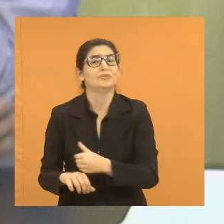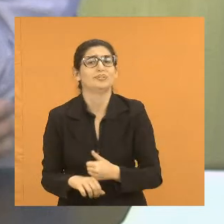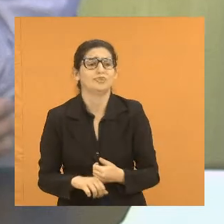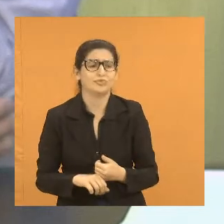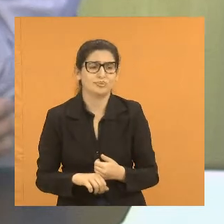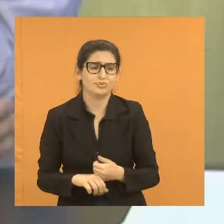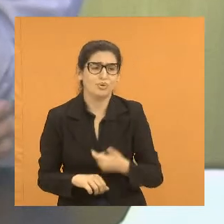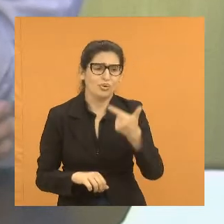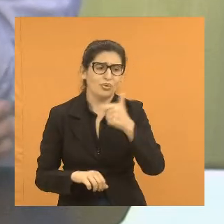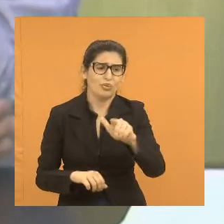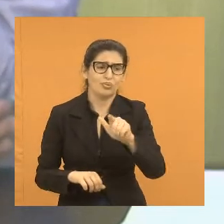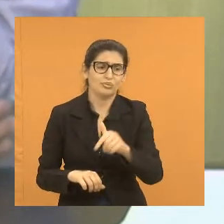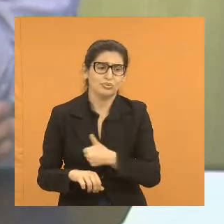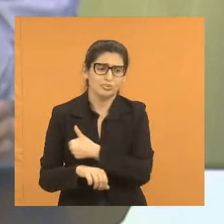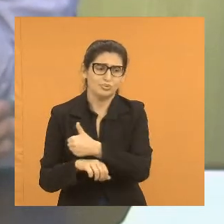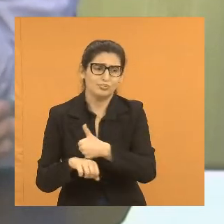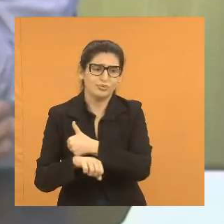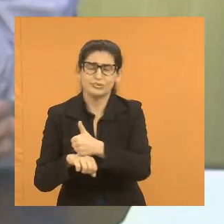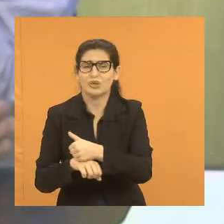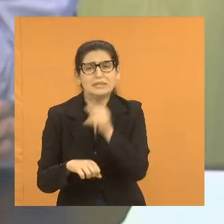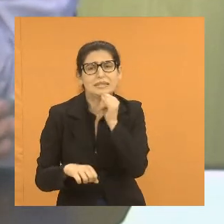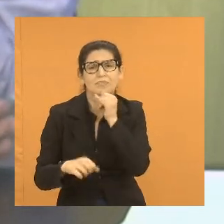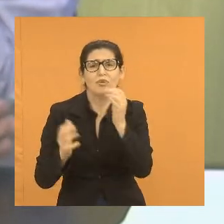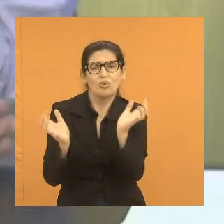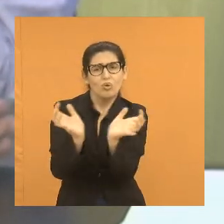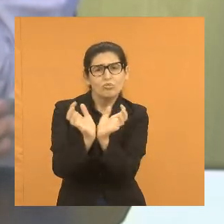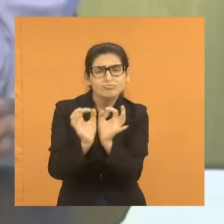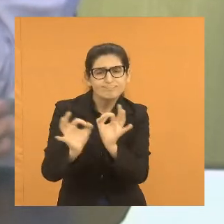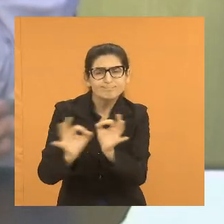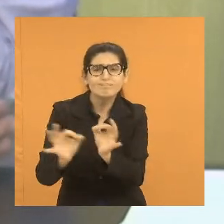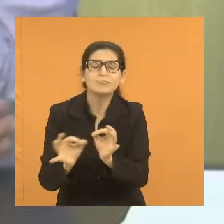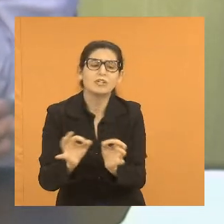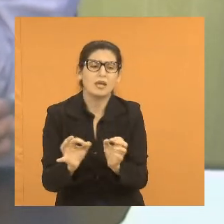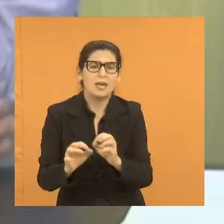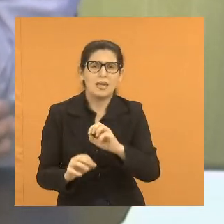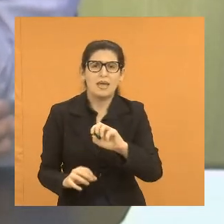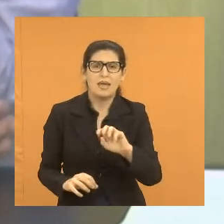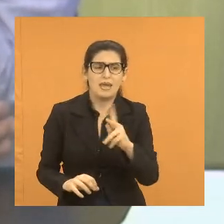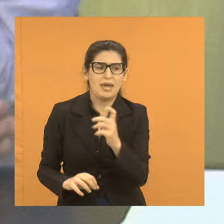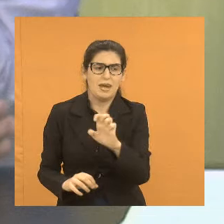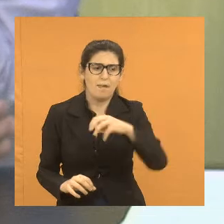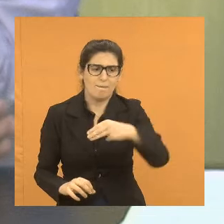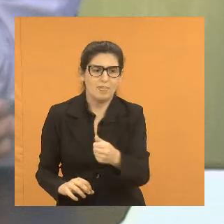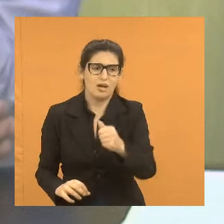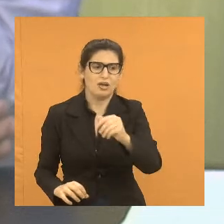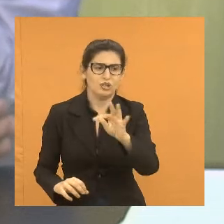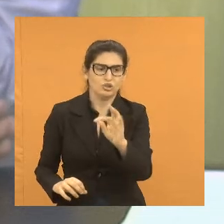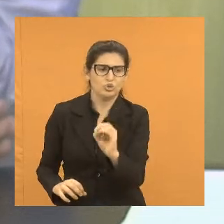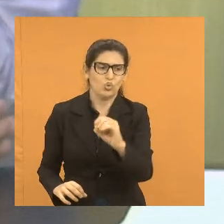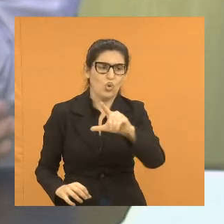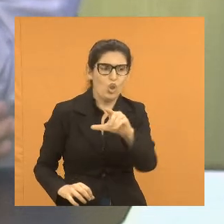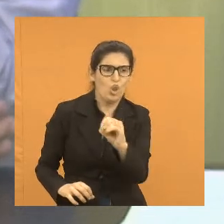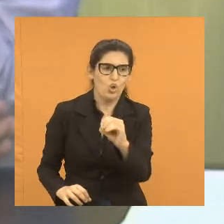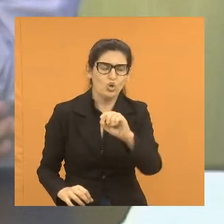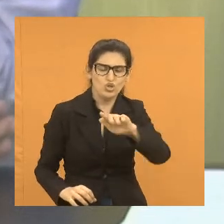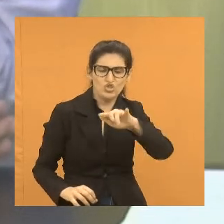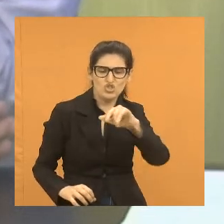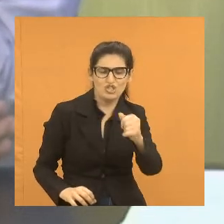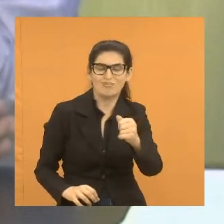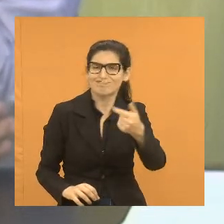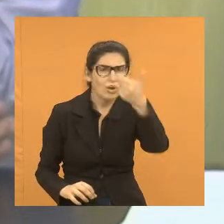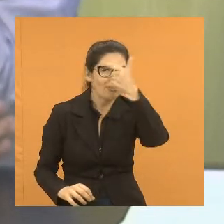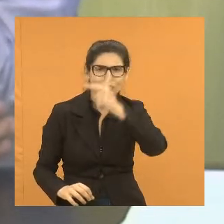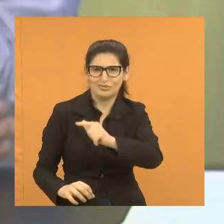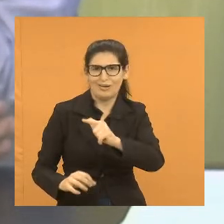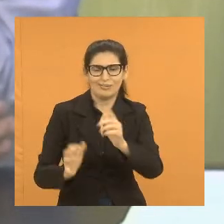mutirão. Por exemplo, você vai fazer um mutirão de hematologia, né? Você não faz mutirão de hematologia, são casos picados que